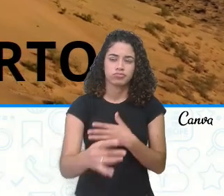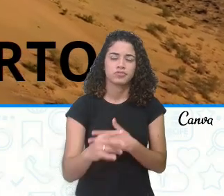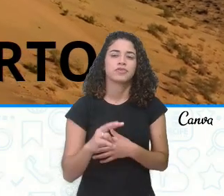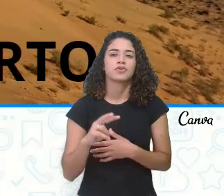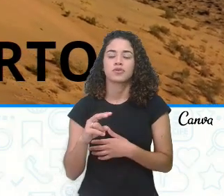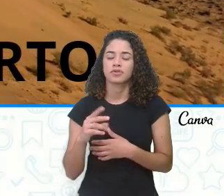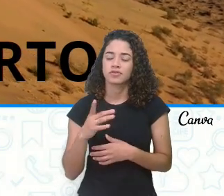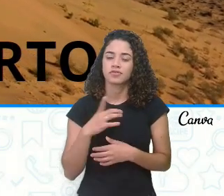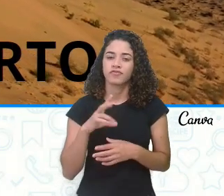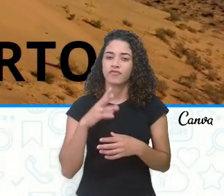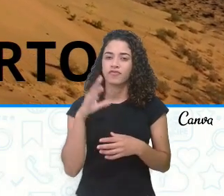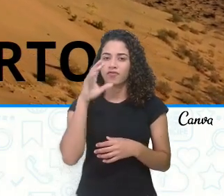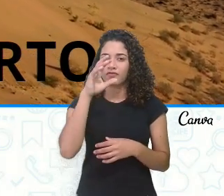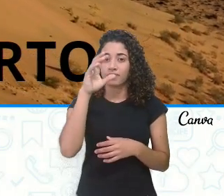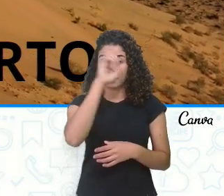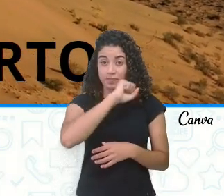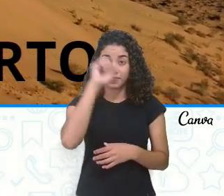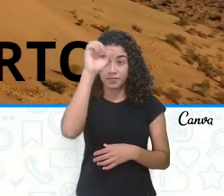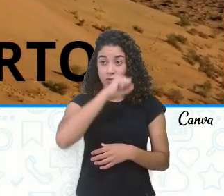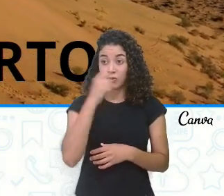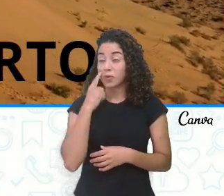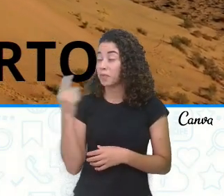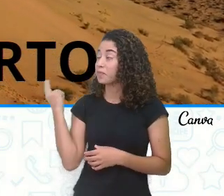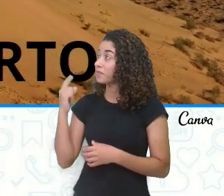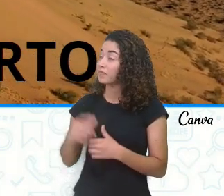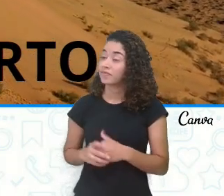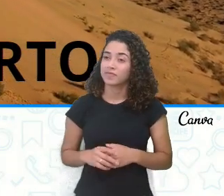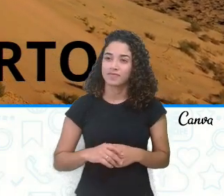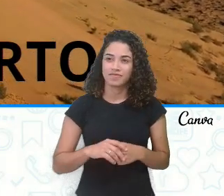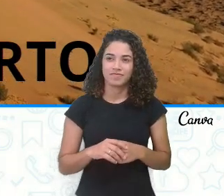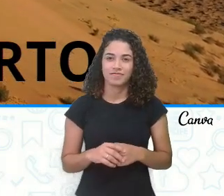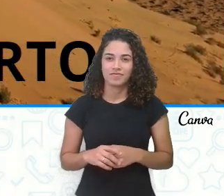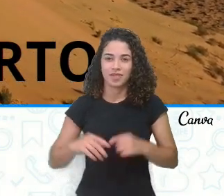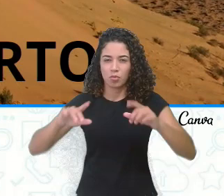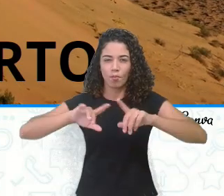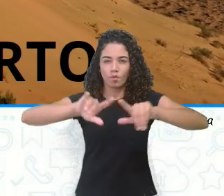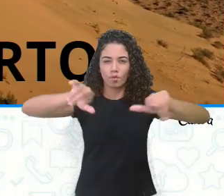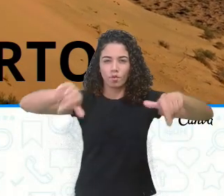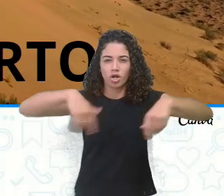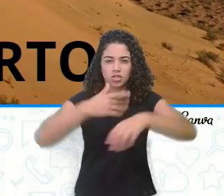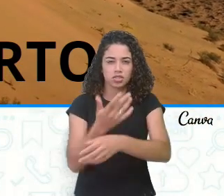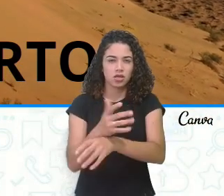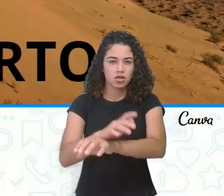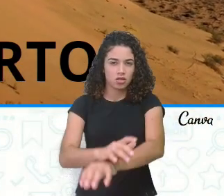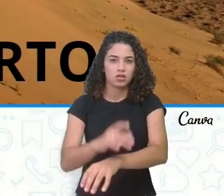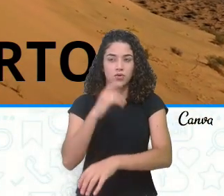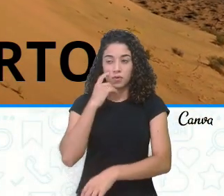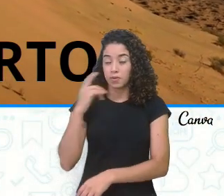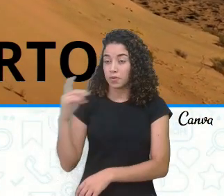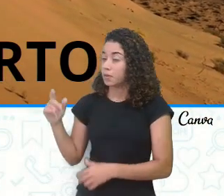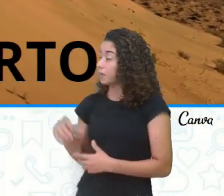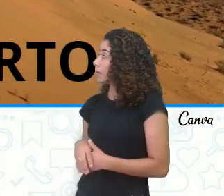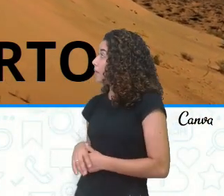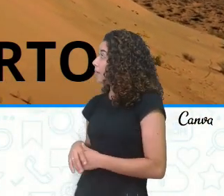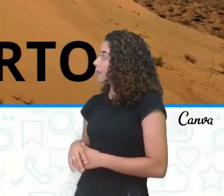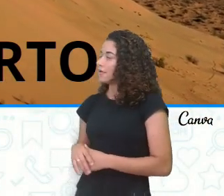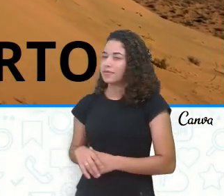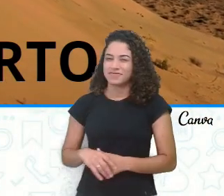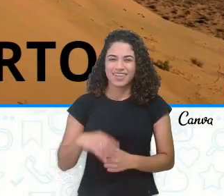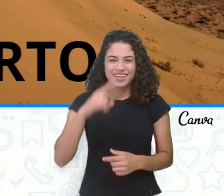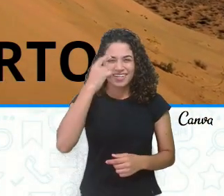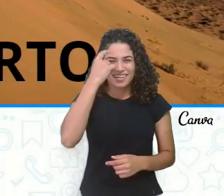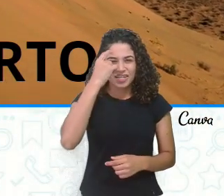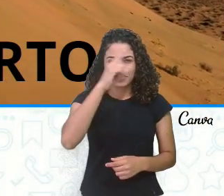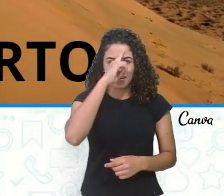o deserto. Olha que coisa, é interessante. O Catar, a gente falou de Copa do Mundo, né? Ele foi construído no